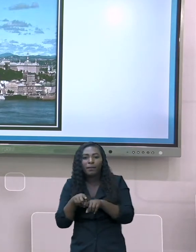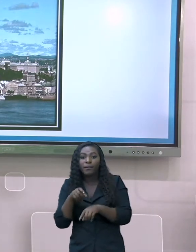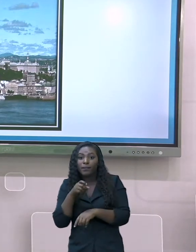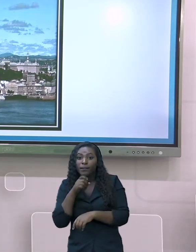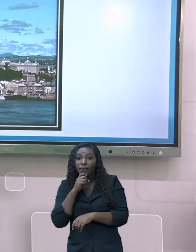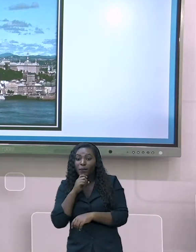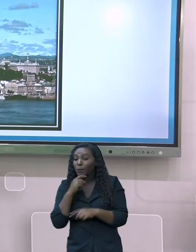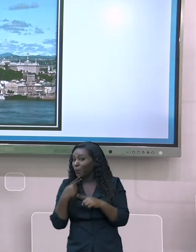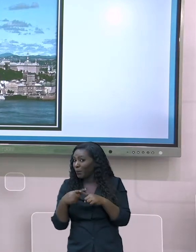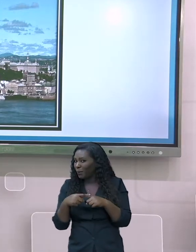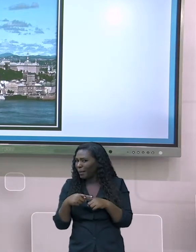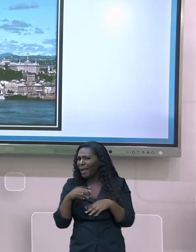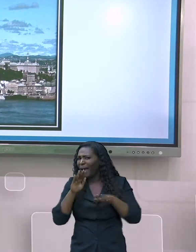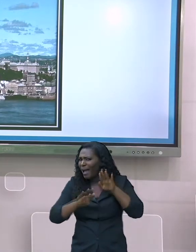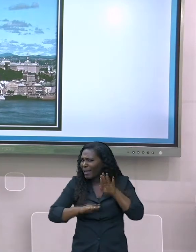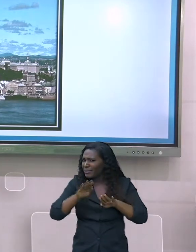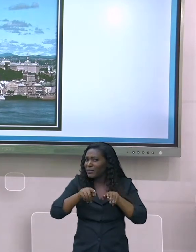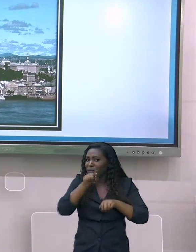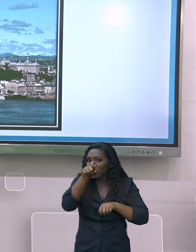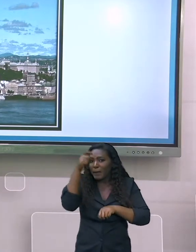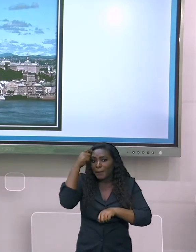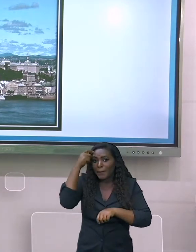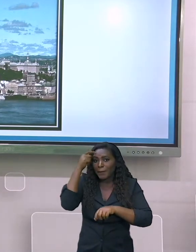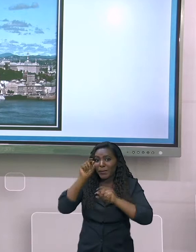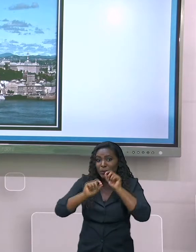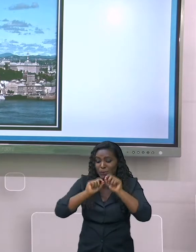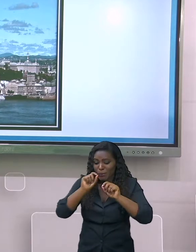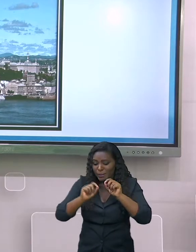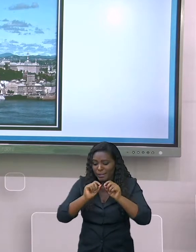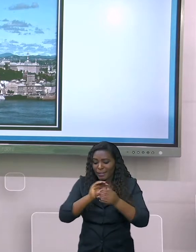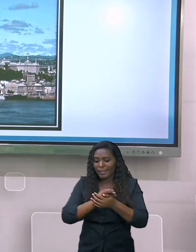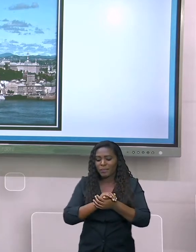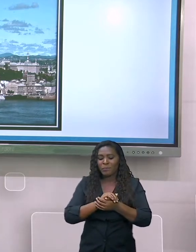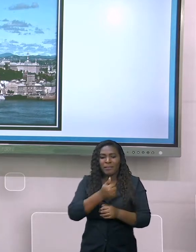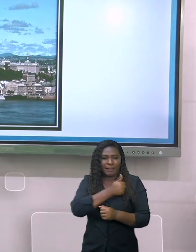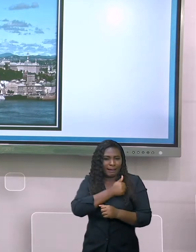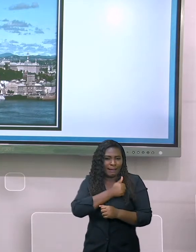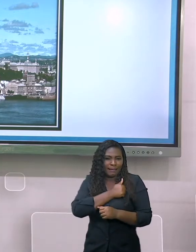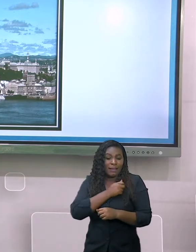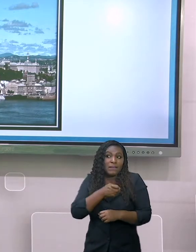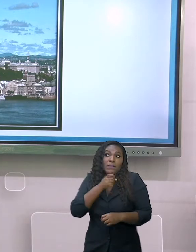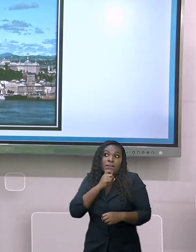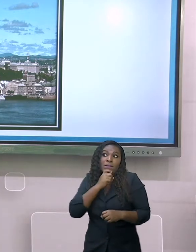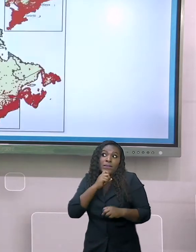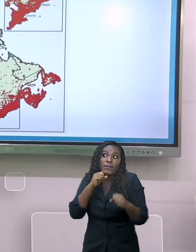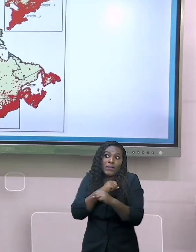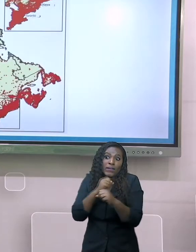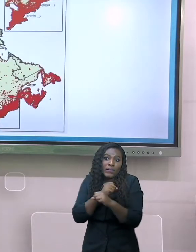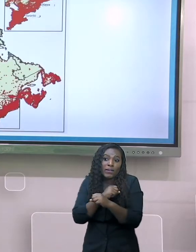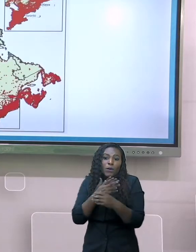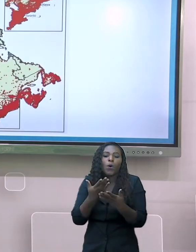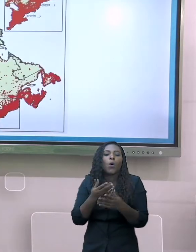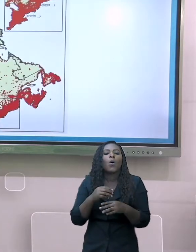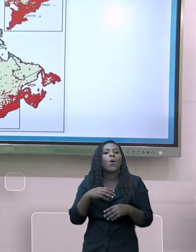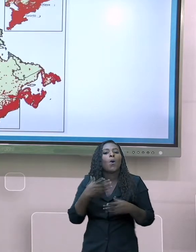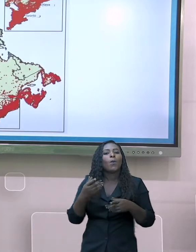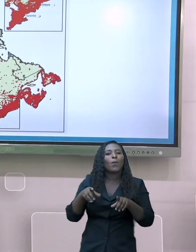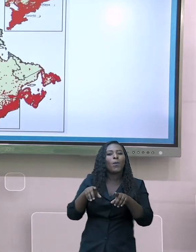esquecer que, por estar na zona temperada, olha